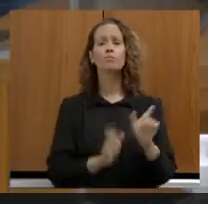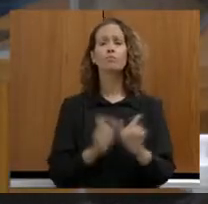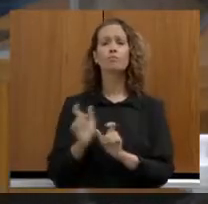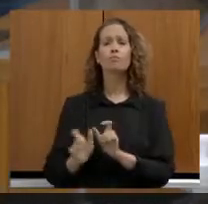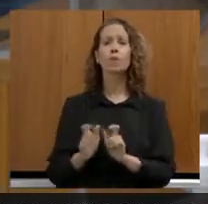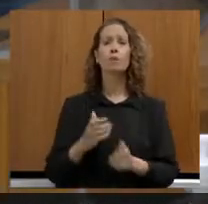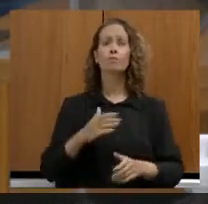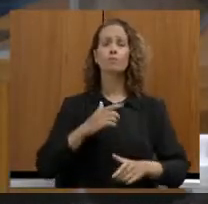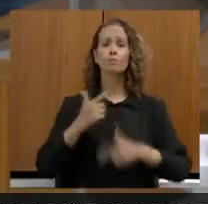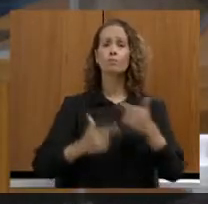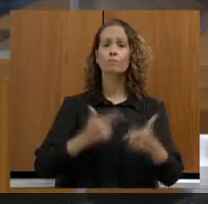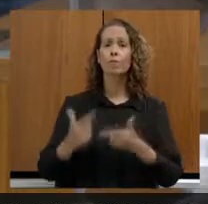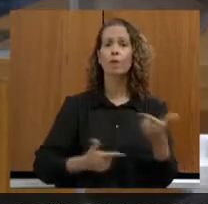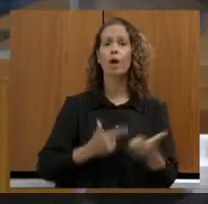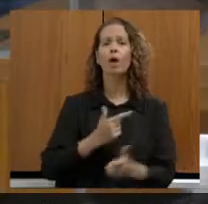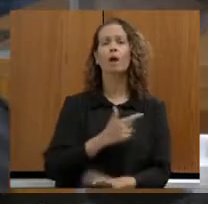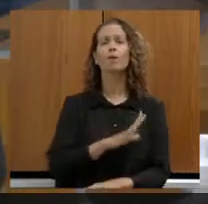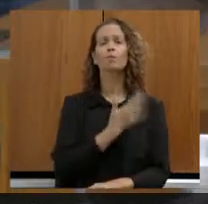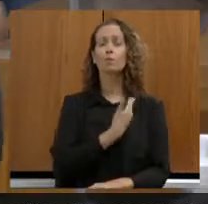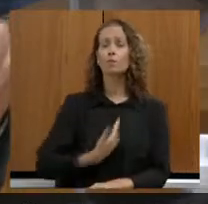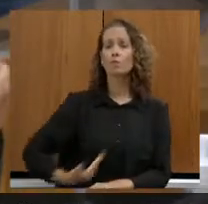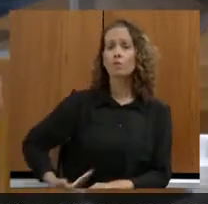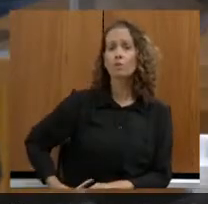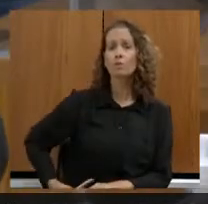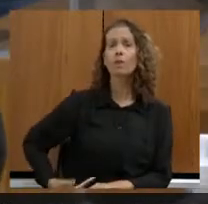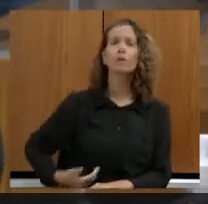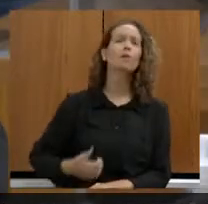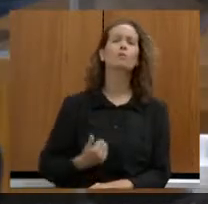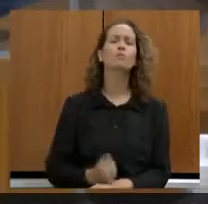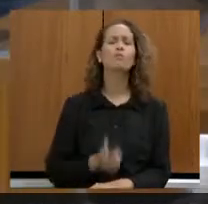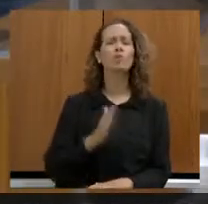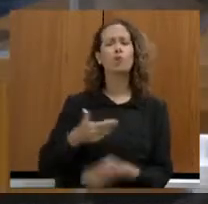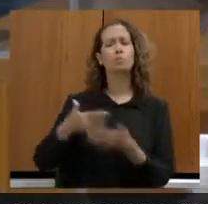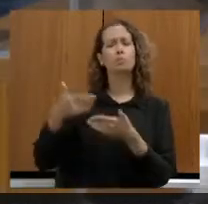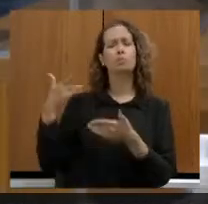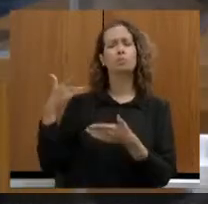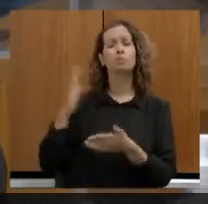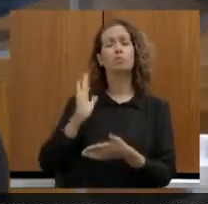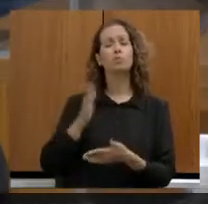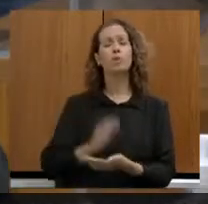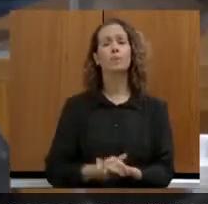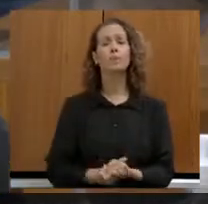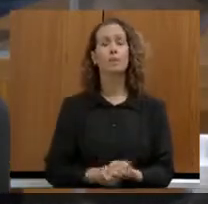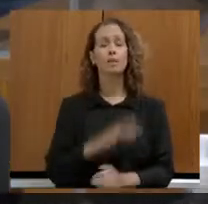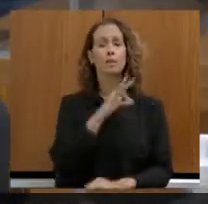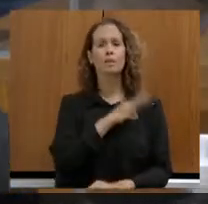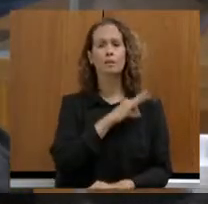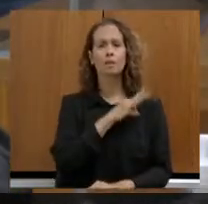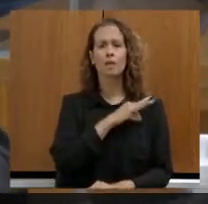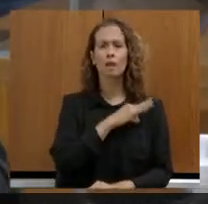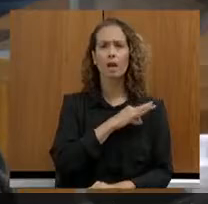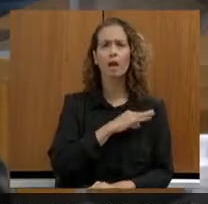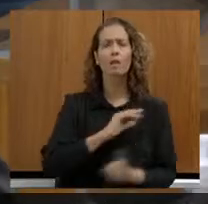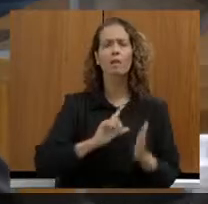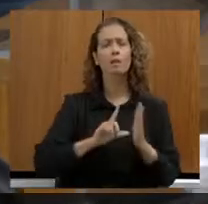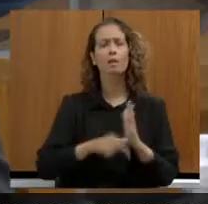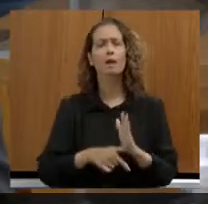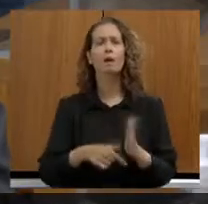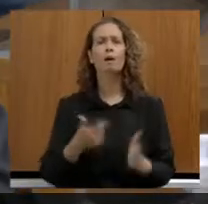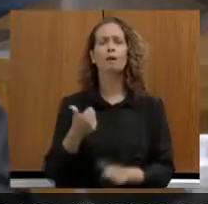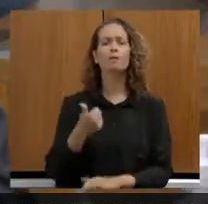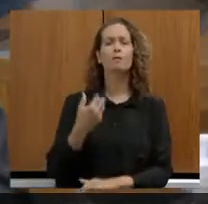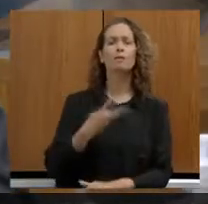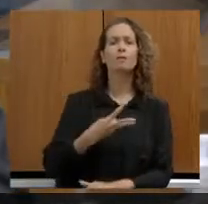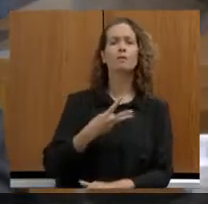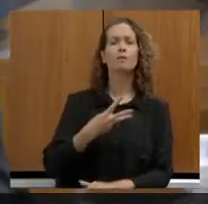1981 Ah e só deixei de receber salário em dia o 13º em